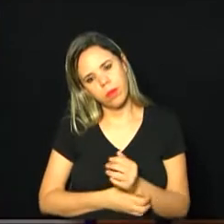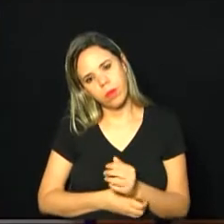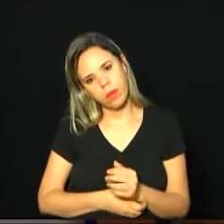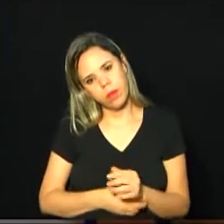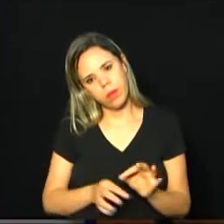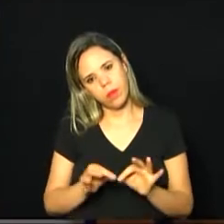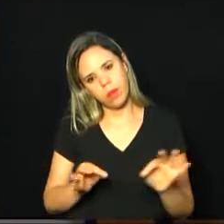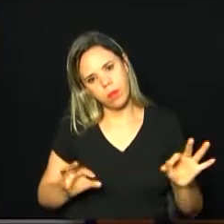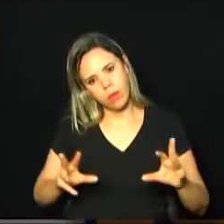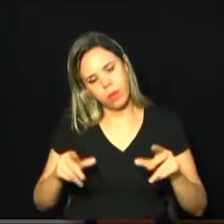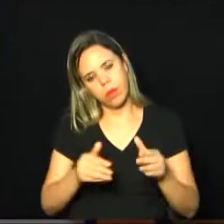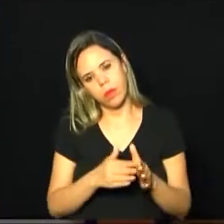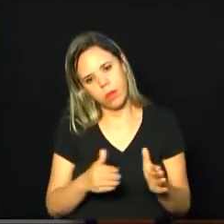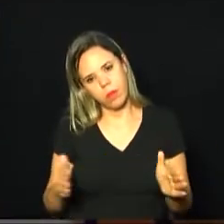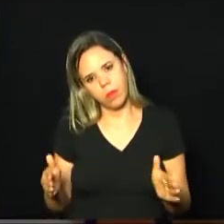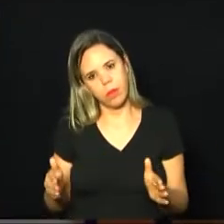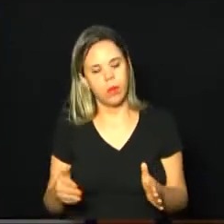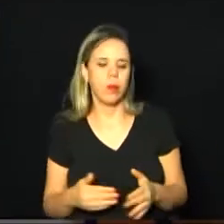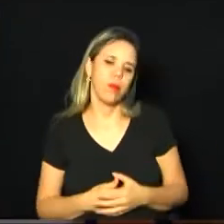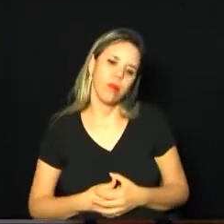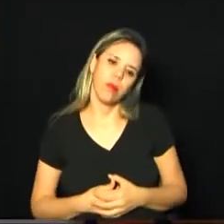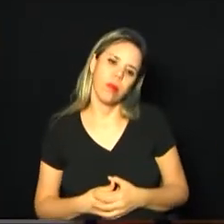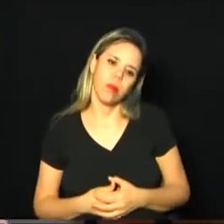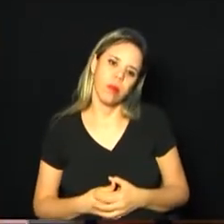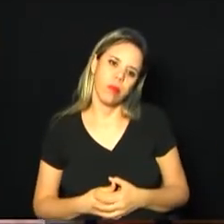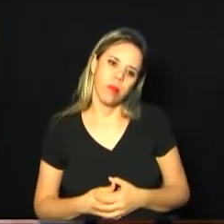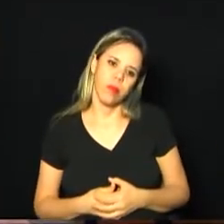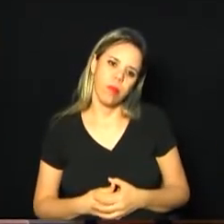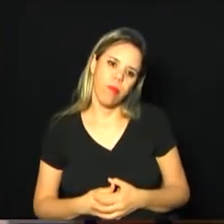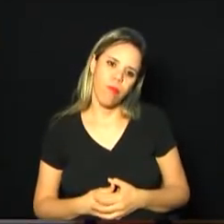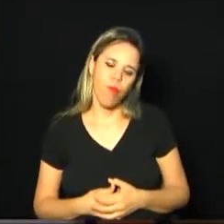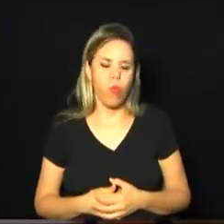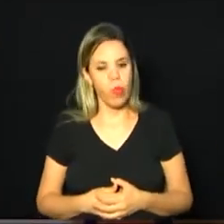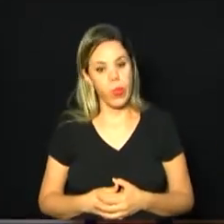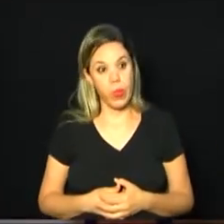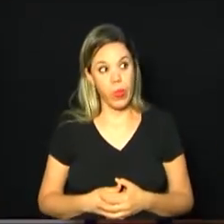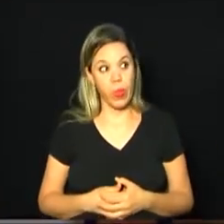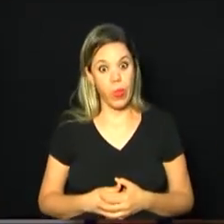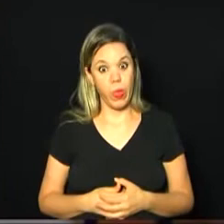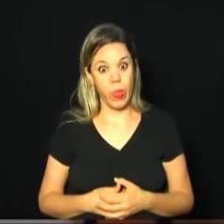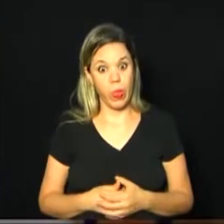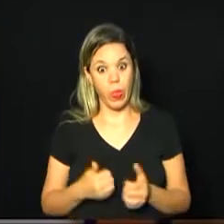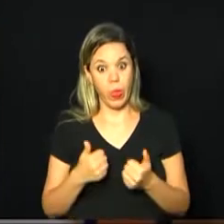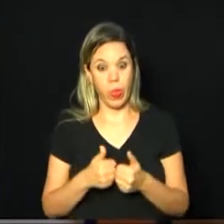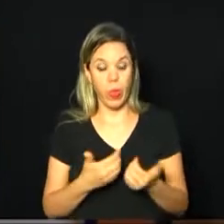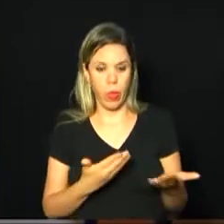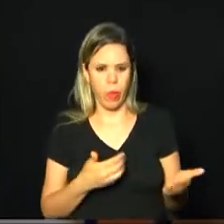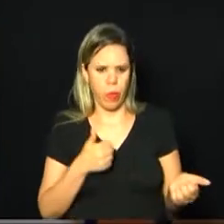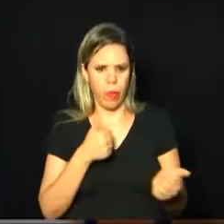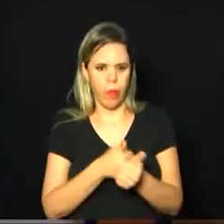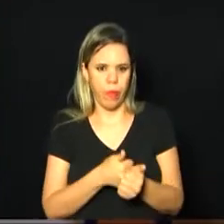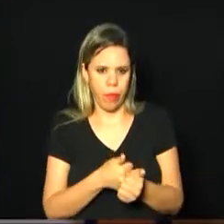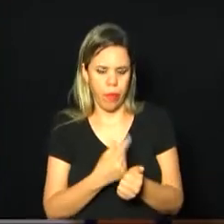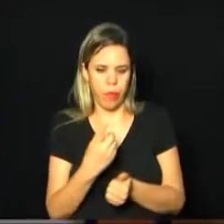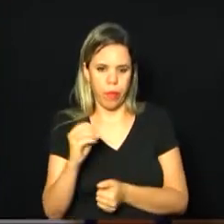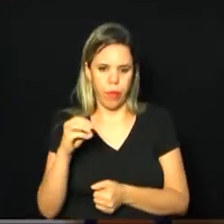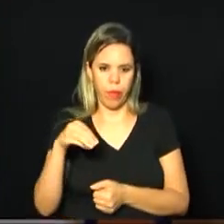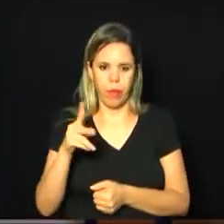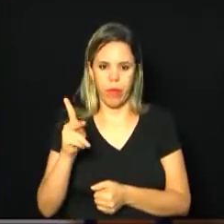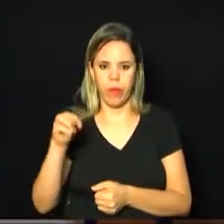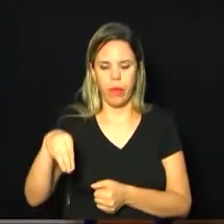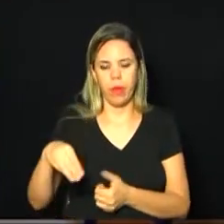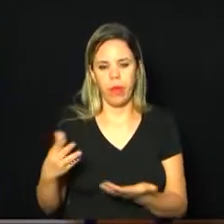extensão de todo o perímetro de do ônibus é de aproximadamente 10 km